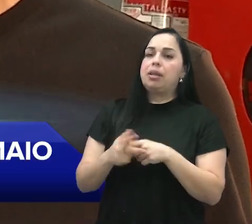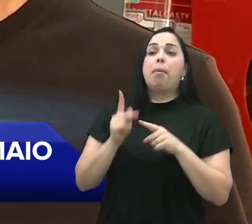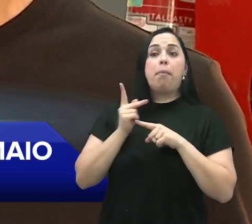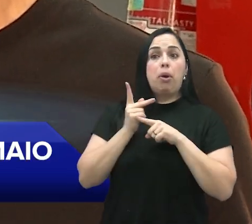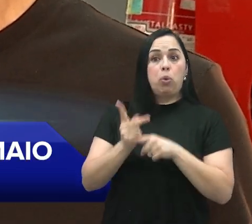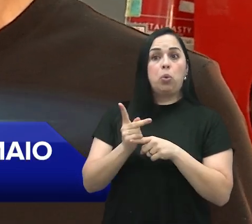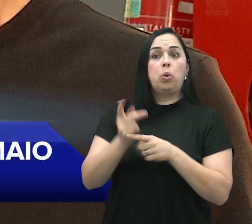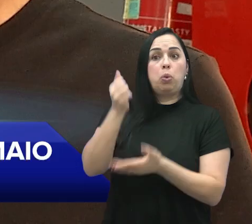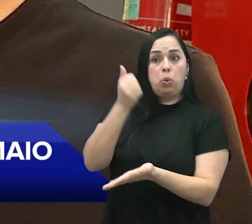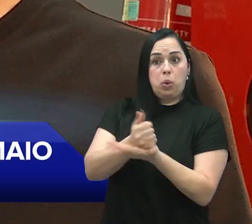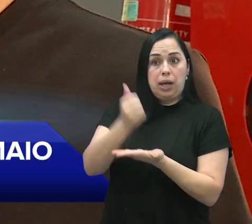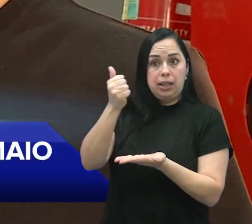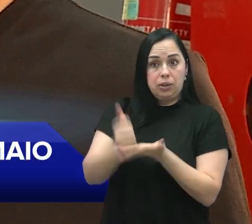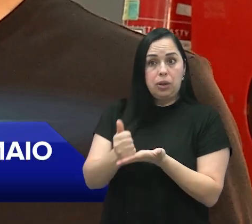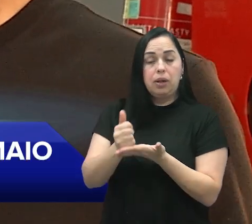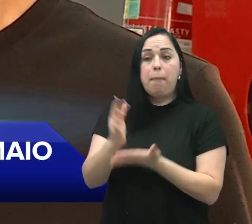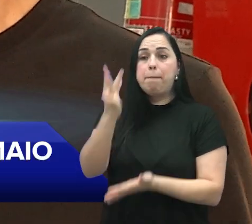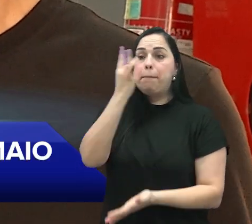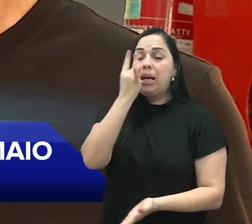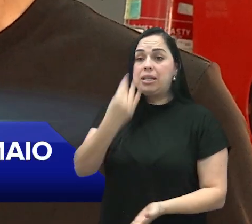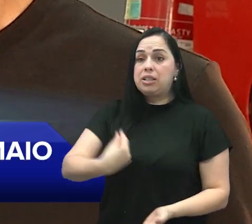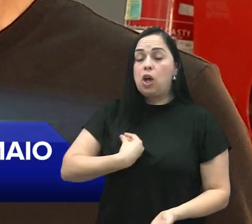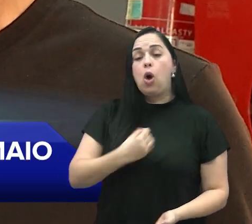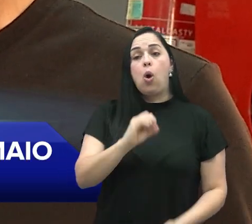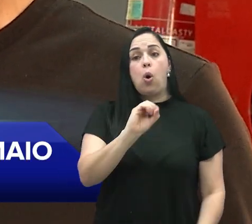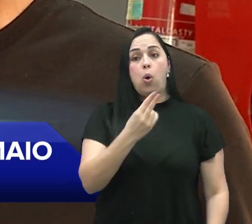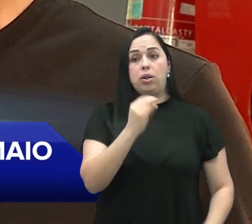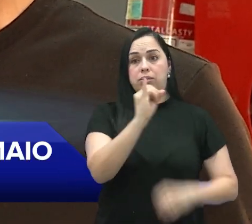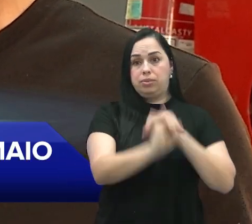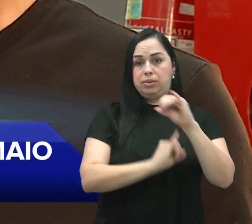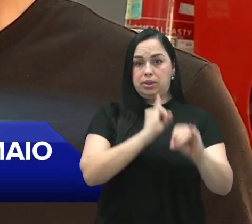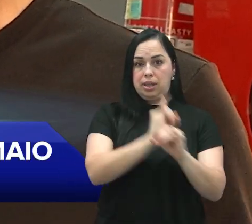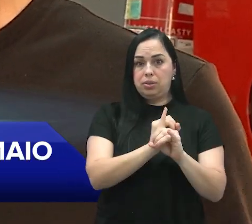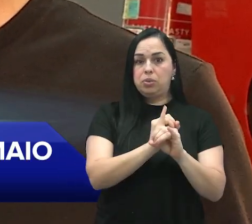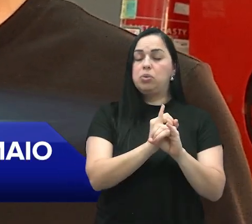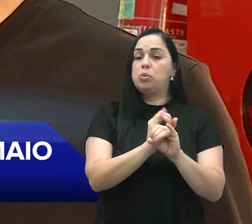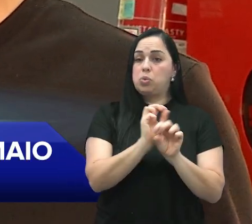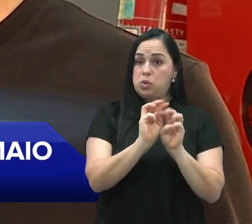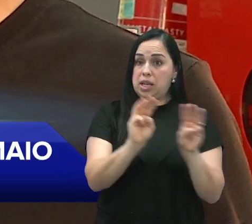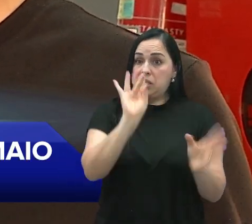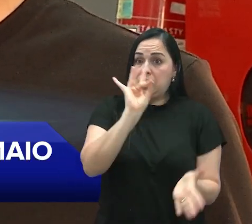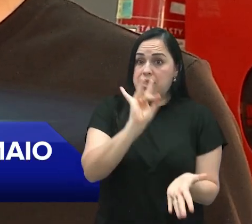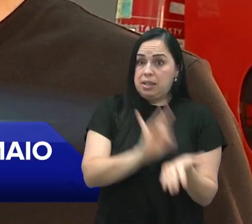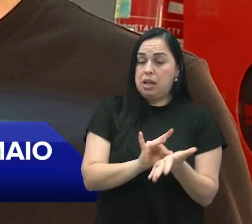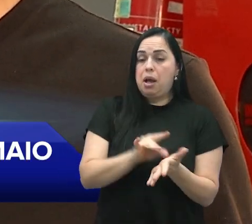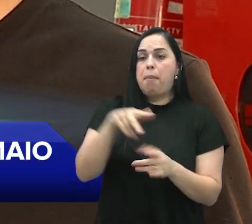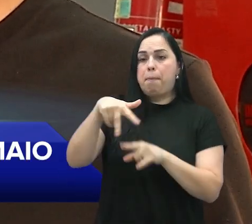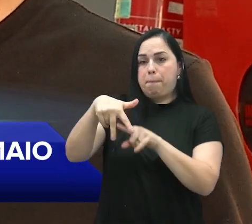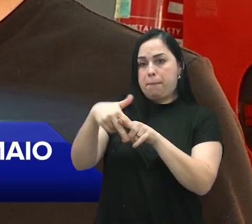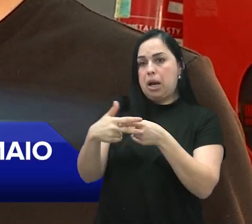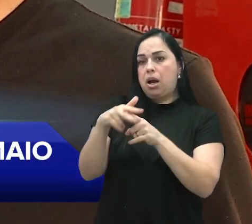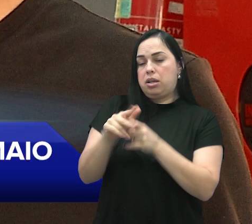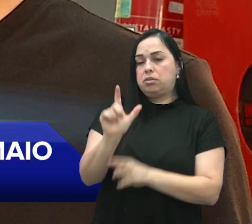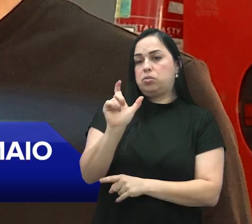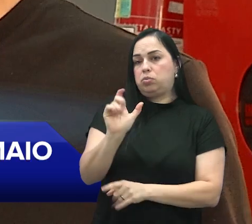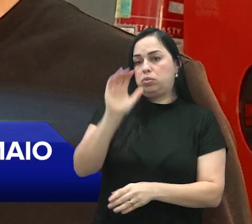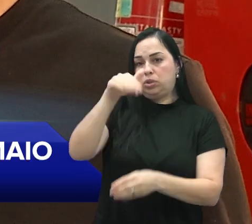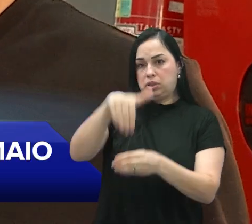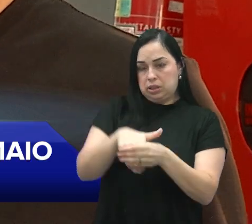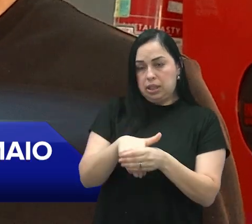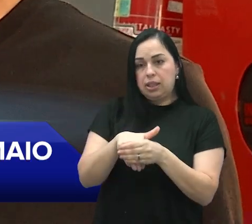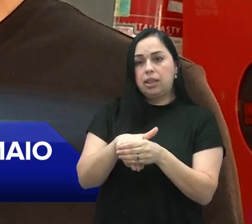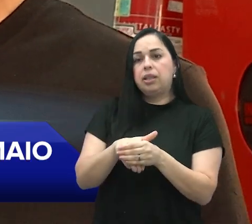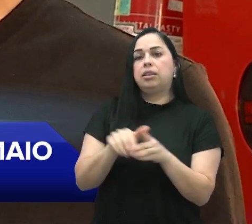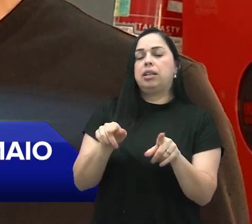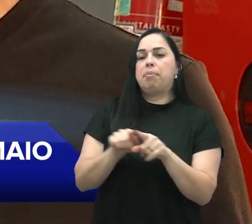nos procurar pessoalmente ou através da internet, pelo nosso site oficial, para estar regularizando aí a situação